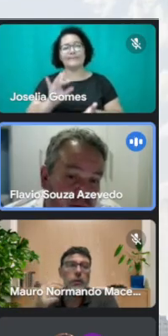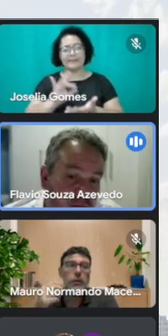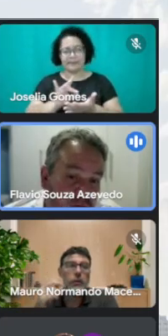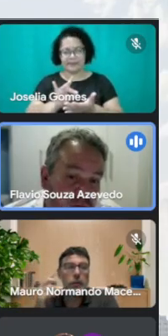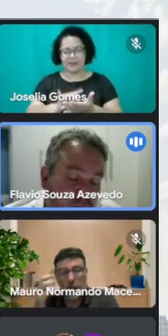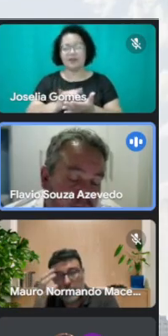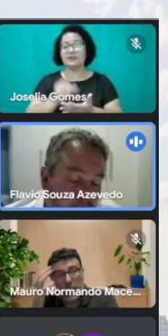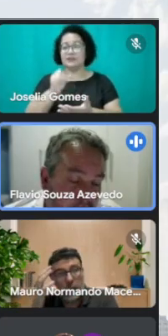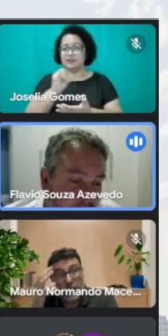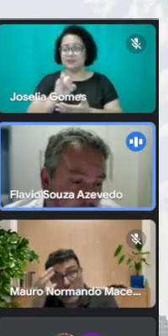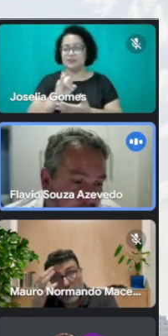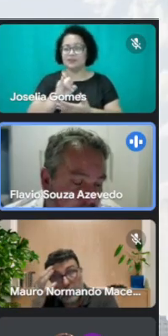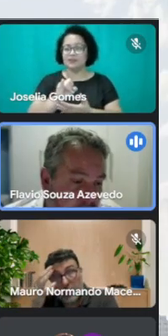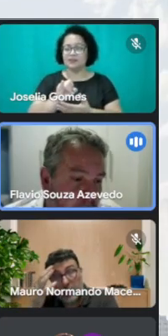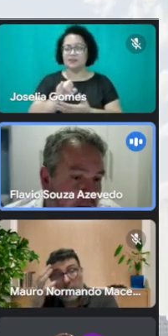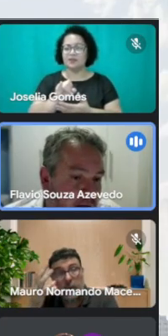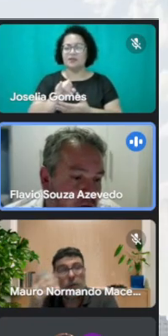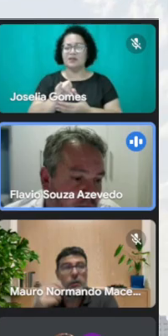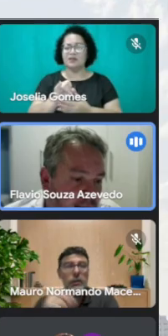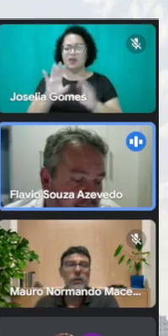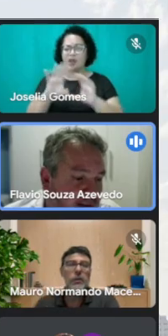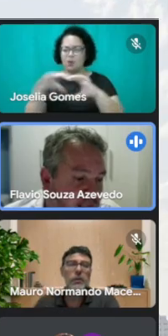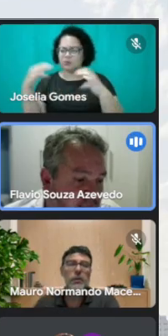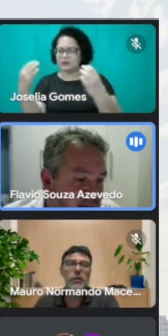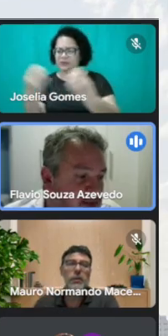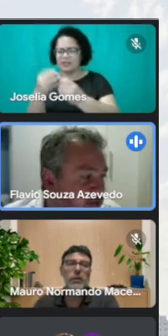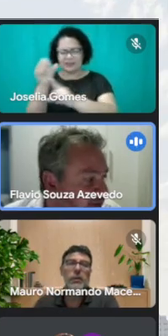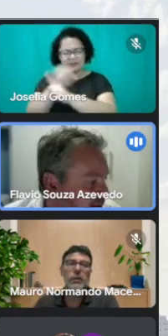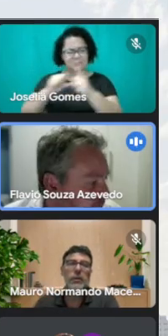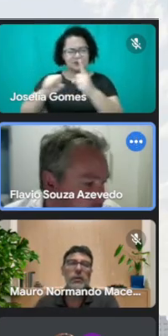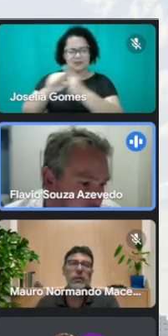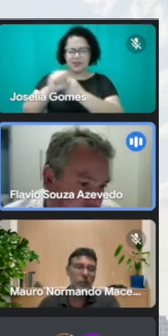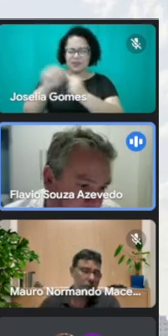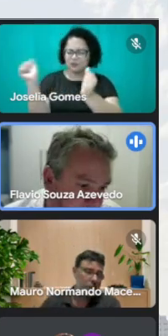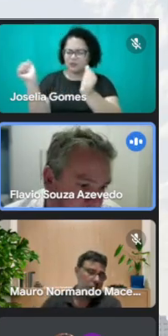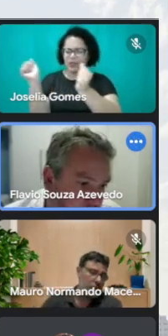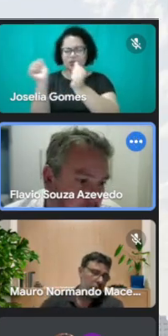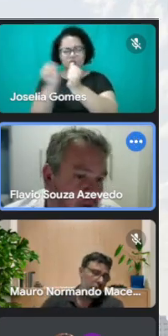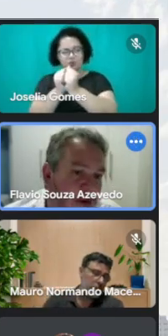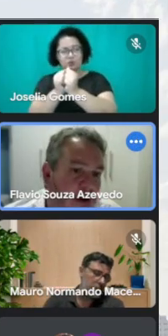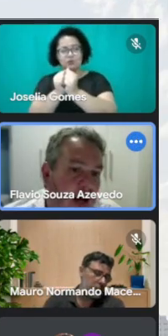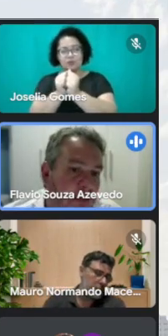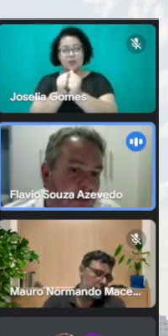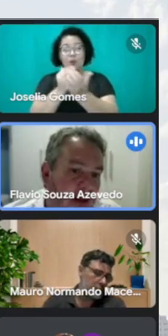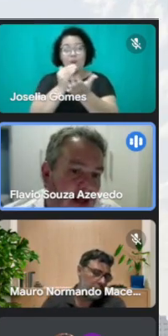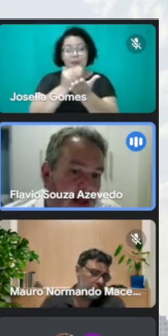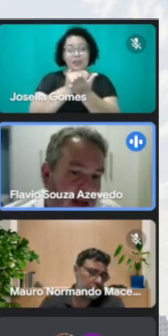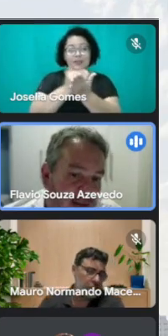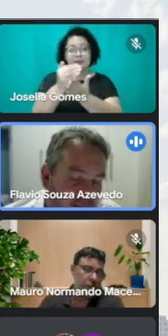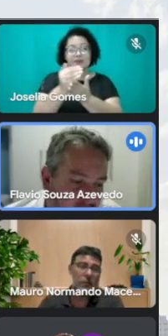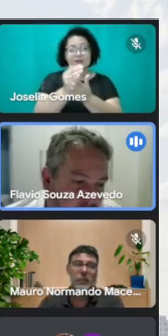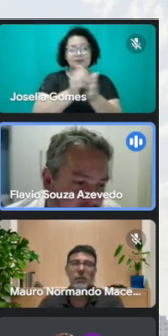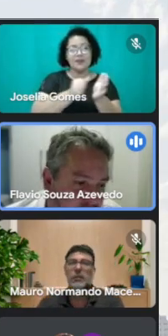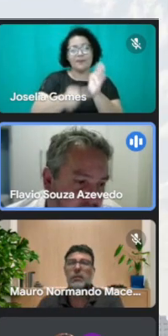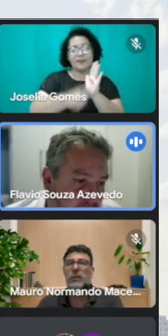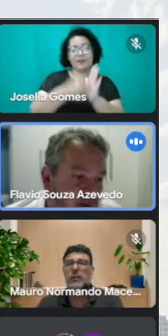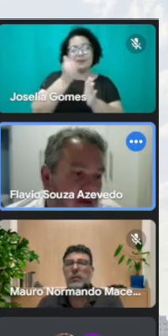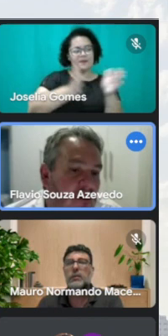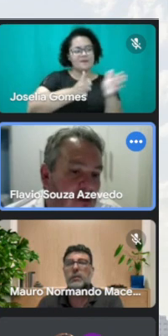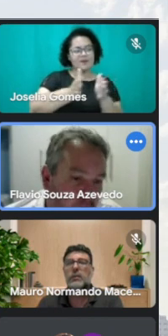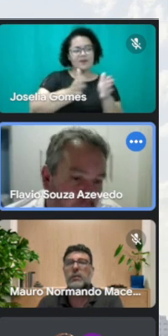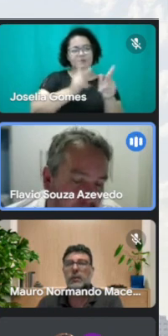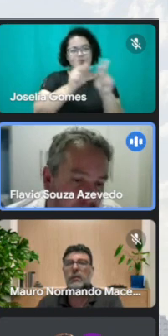você não chamar a população para começar desde a fase de projeto a se